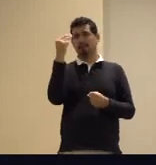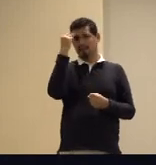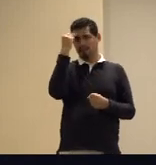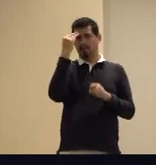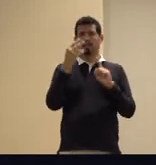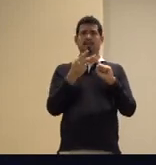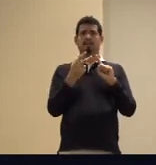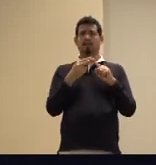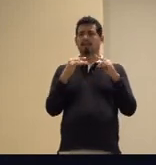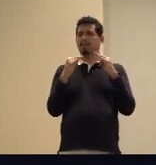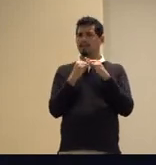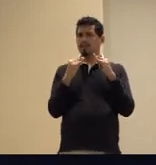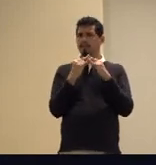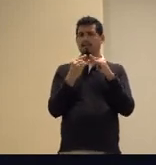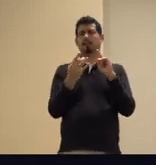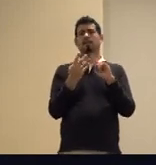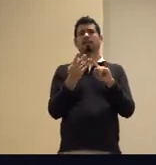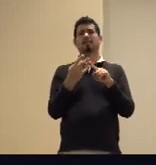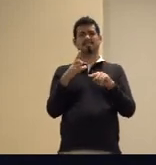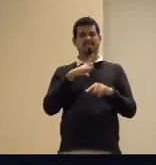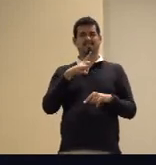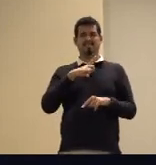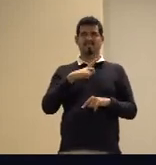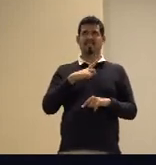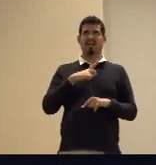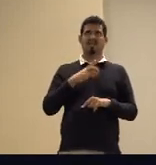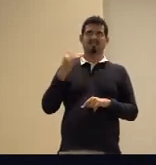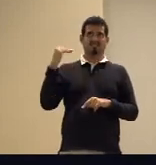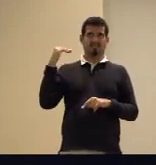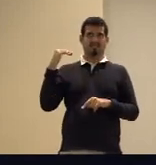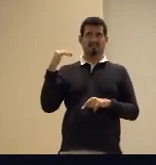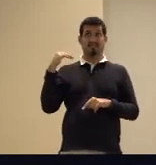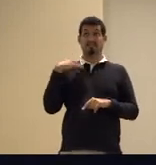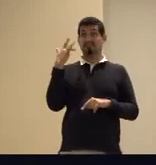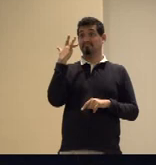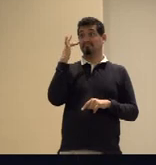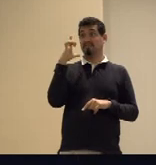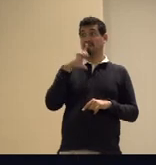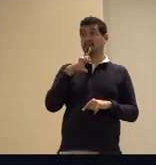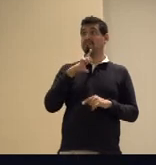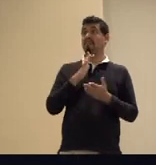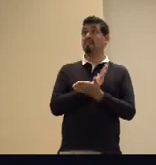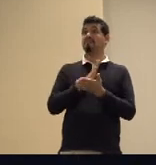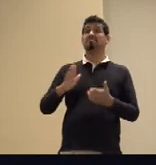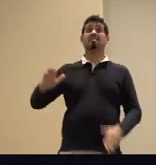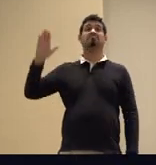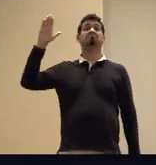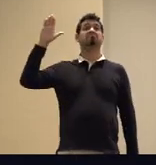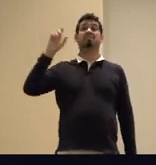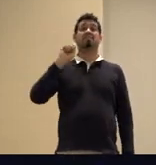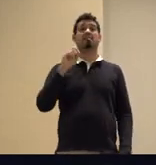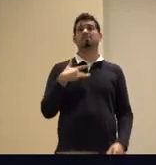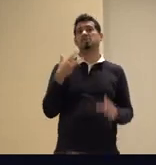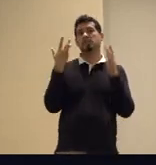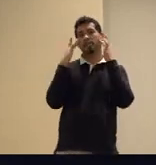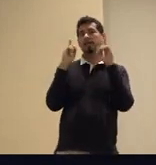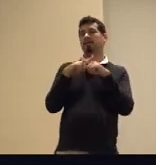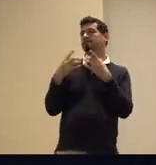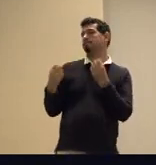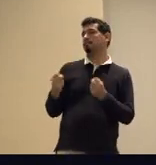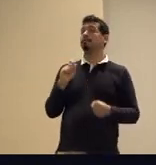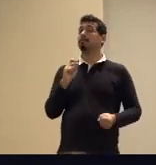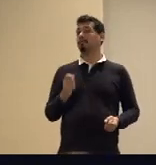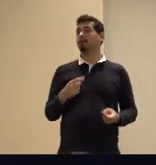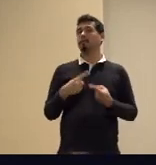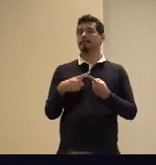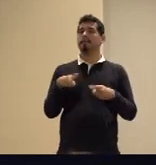instituições, de asilares, como existia antigamente, eu não sei se alguém vai levantar a mão, né, que é a favor disso.